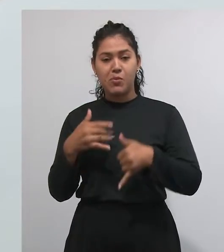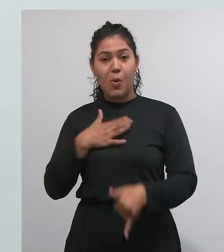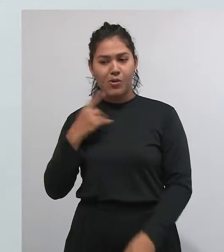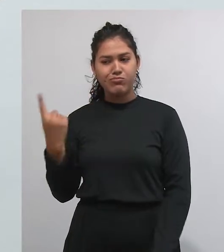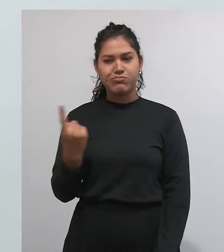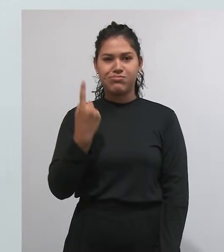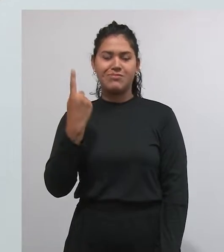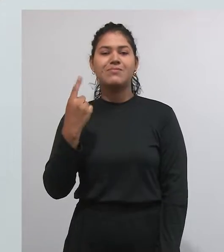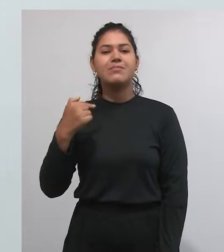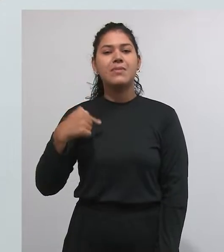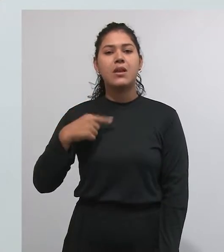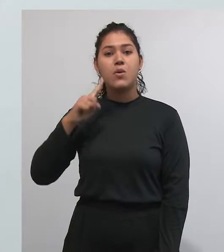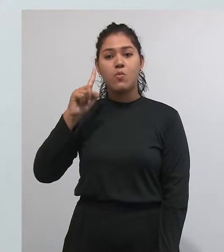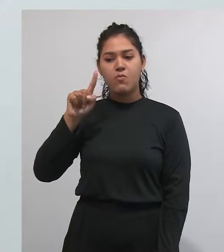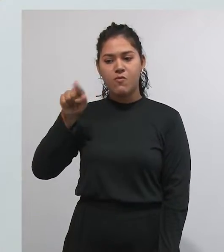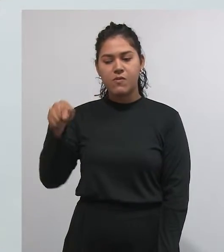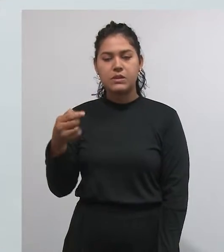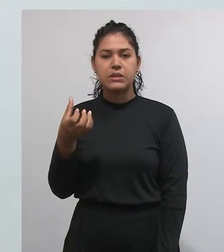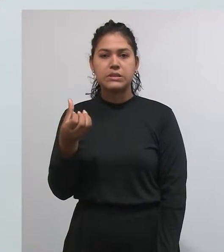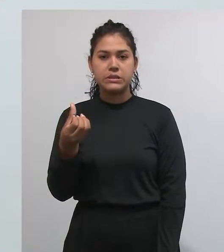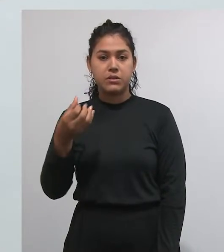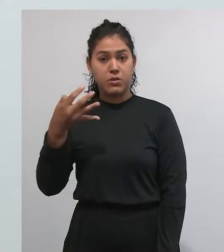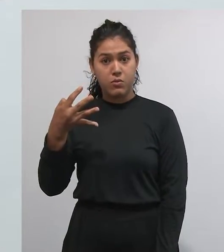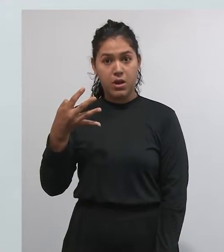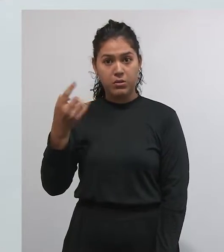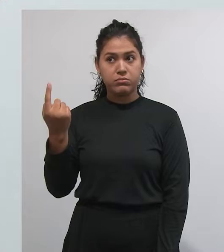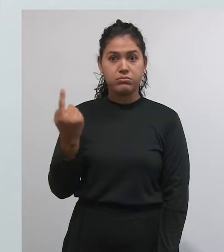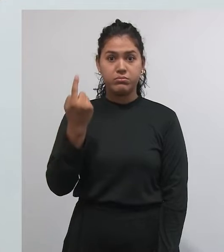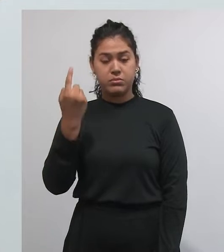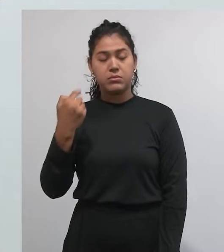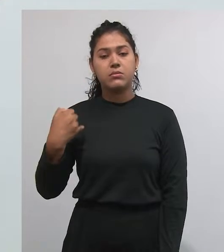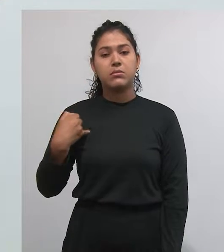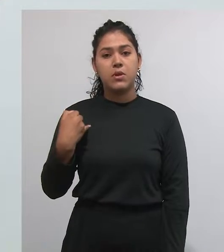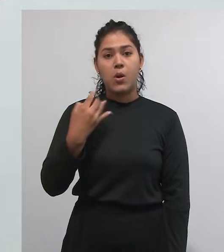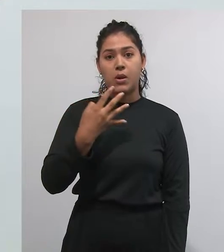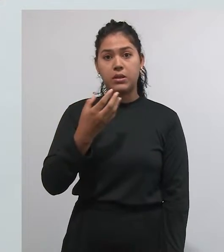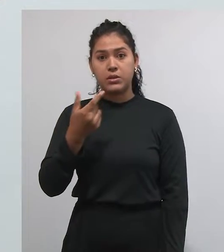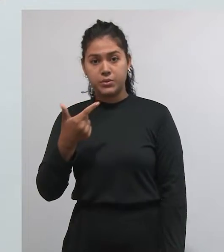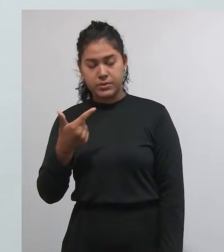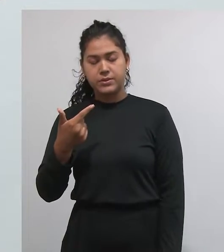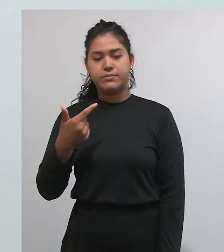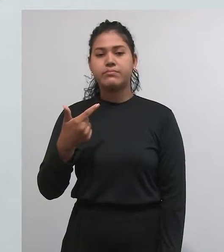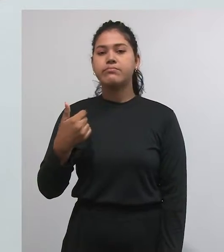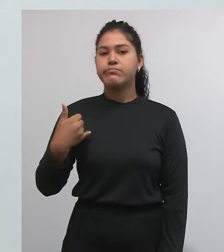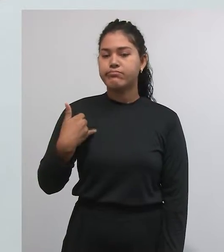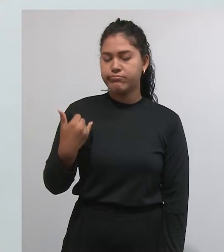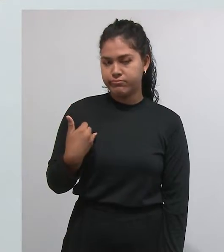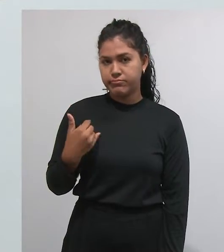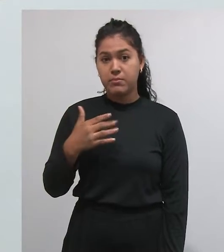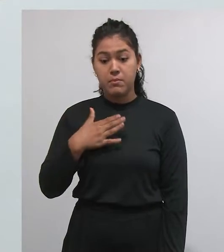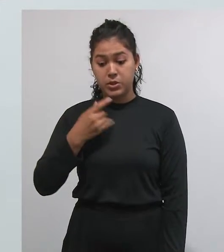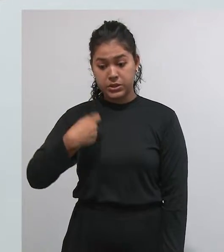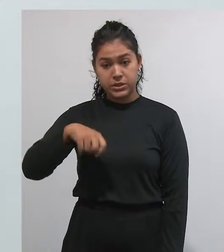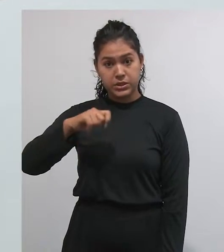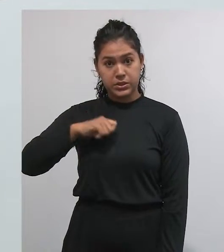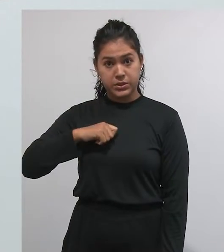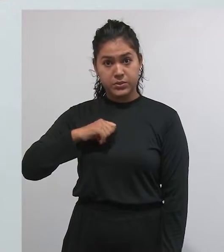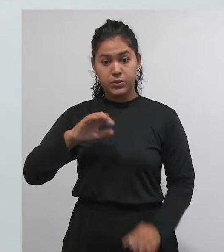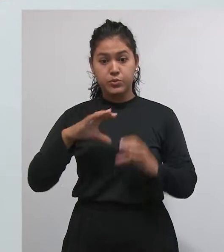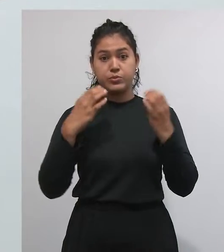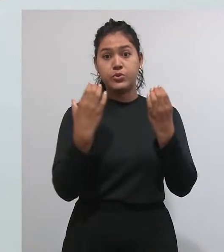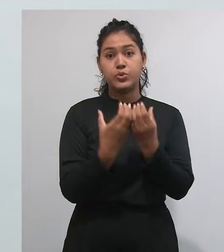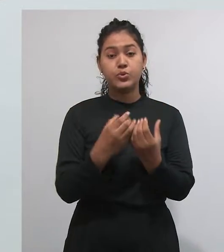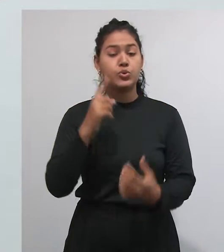Fico mais alta. Tenho 1,64 m, tenho 42 anos. O meu sinal para a comunidade surda